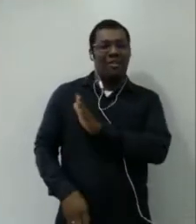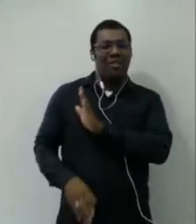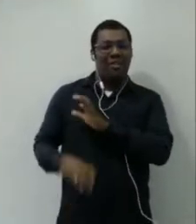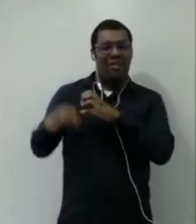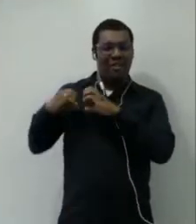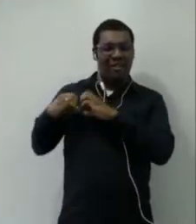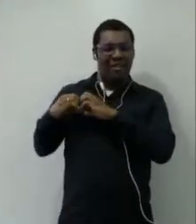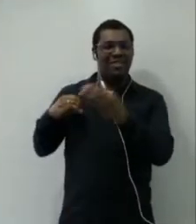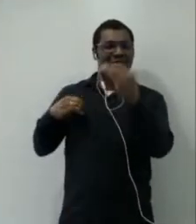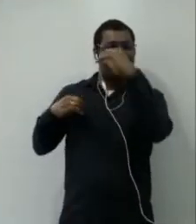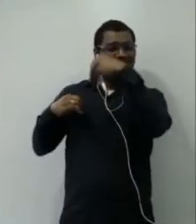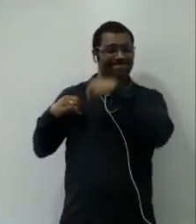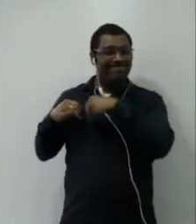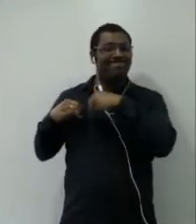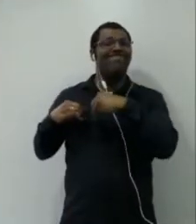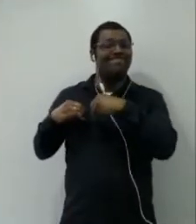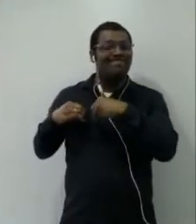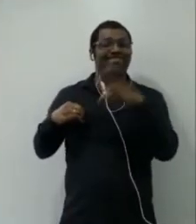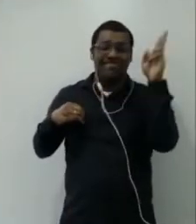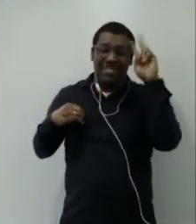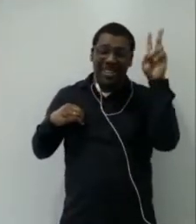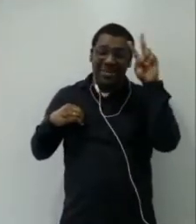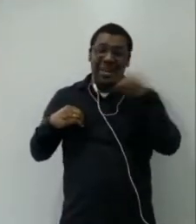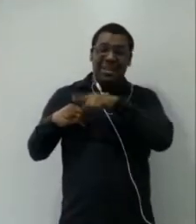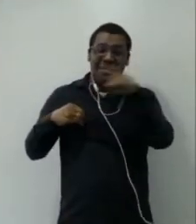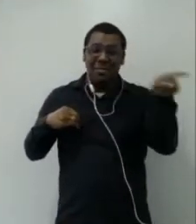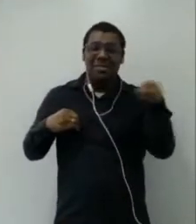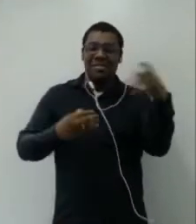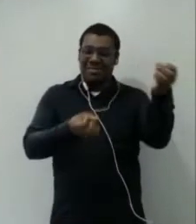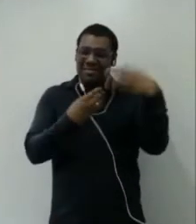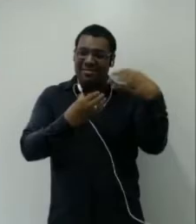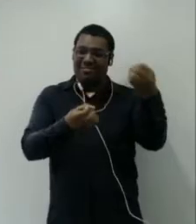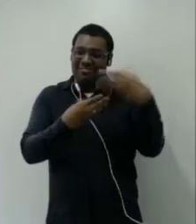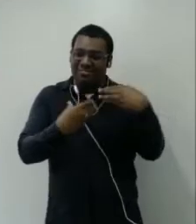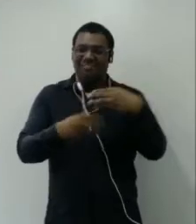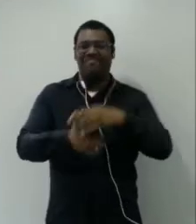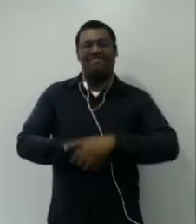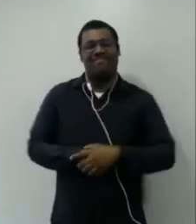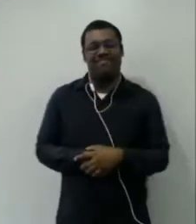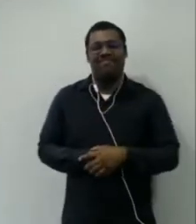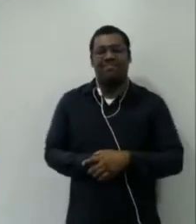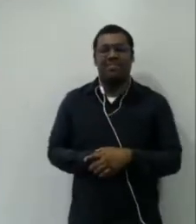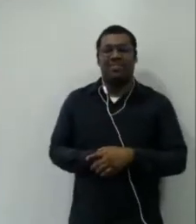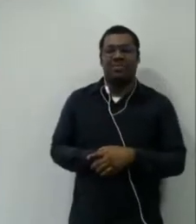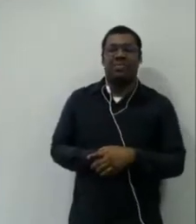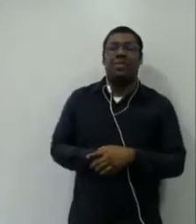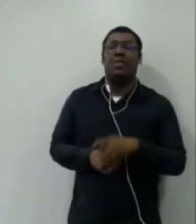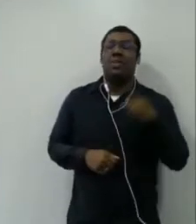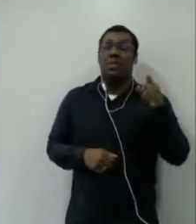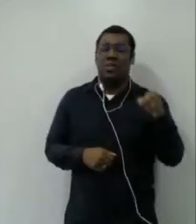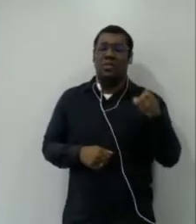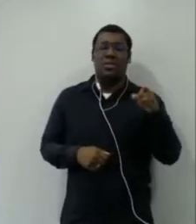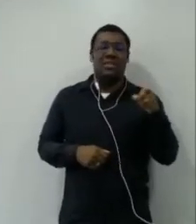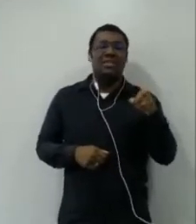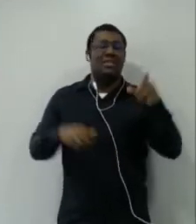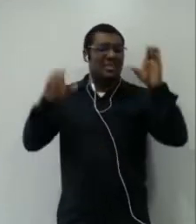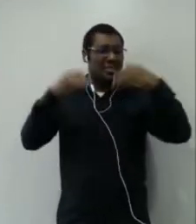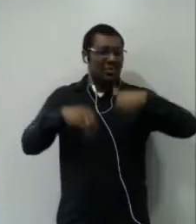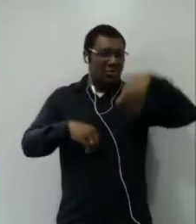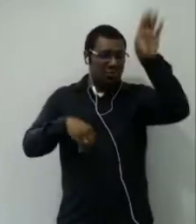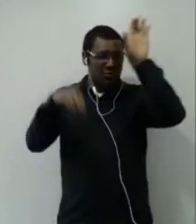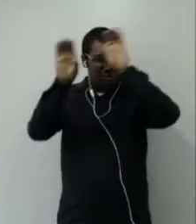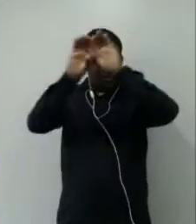esquecer mais dos seus ensinamentos. Que continue brilhando mais uma estrela no